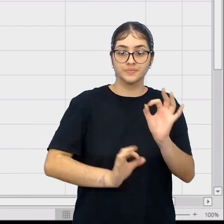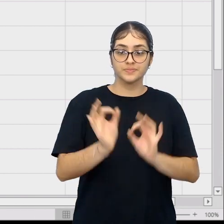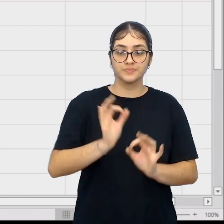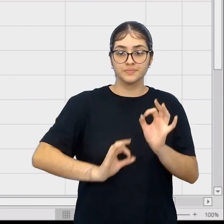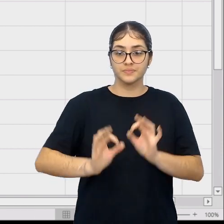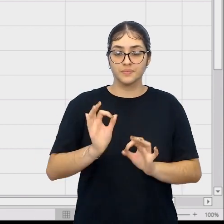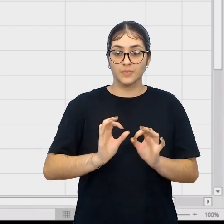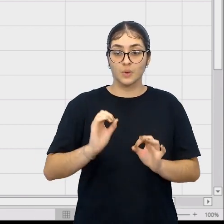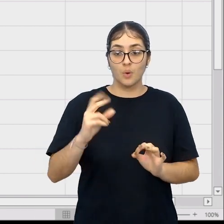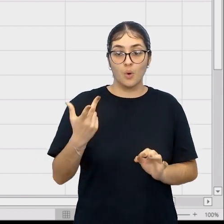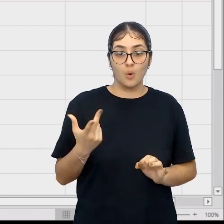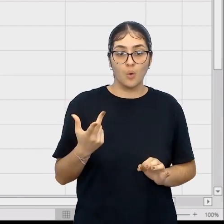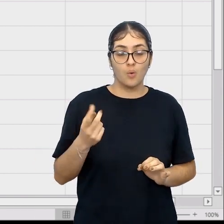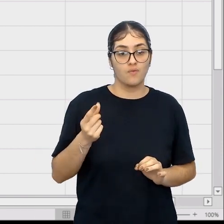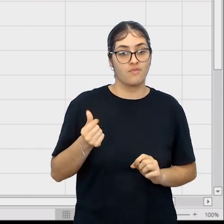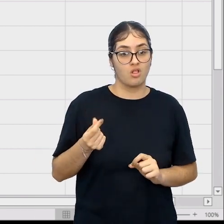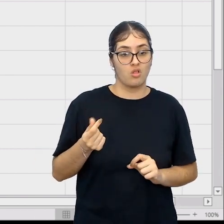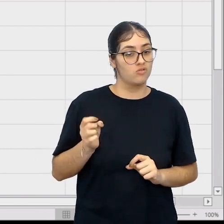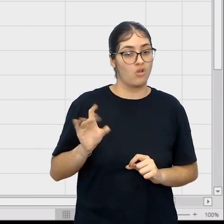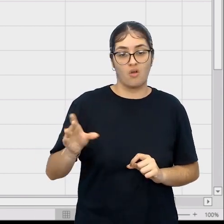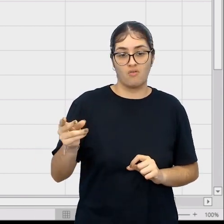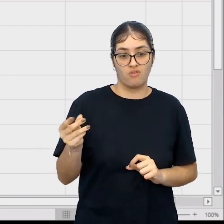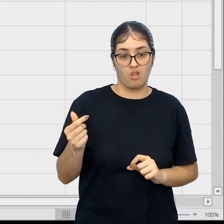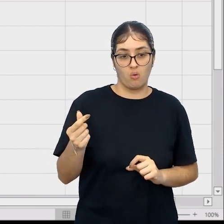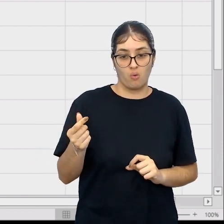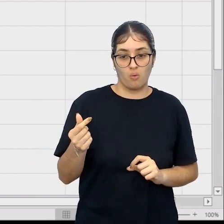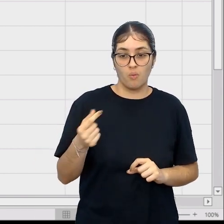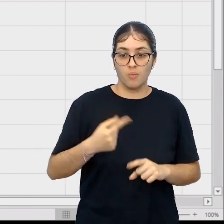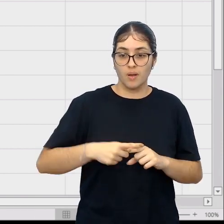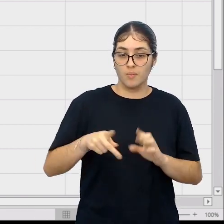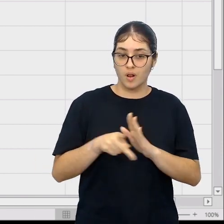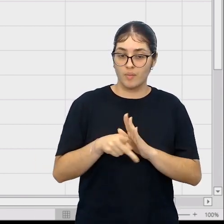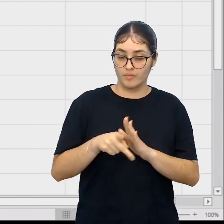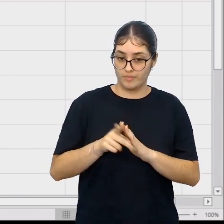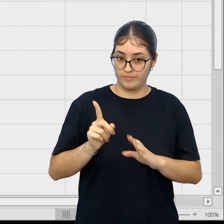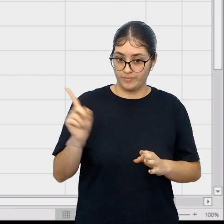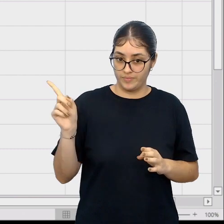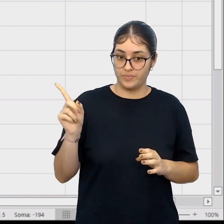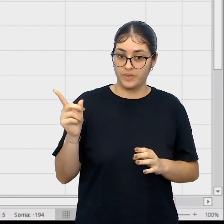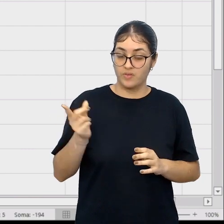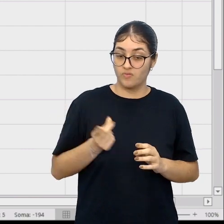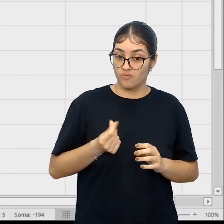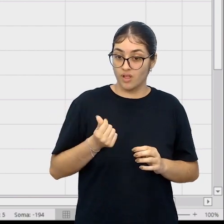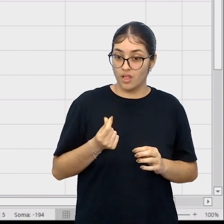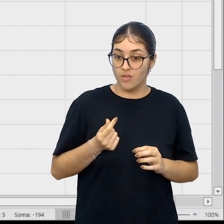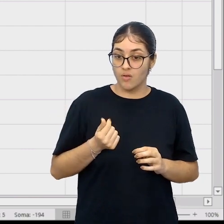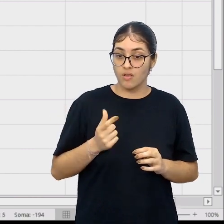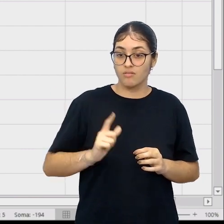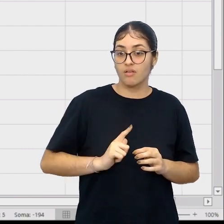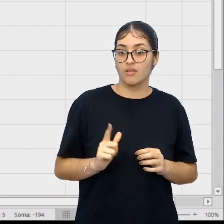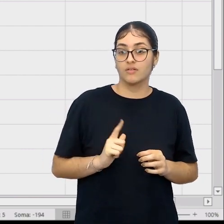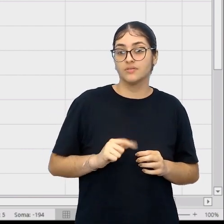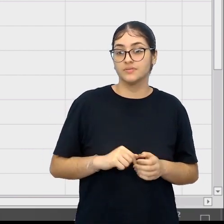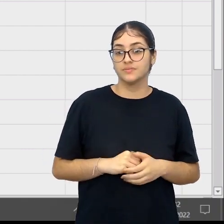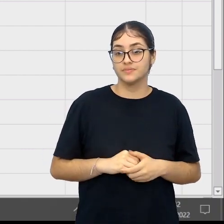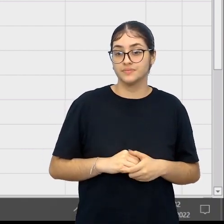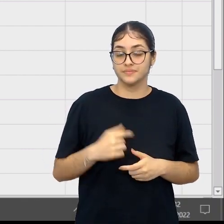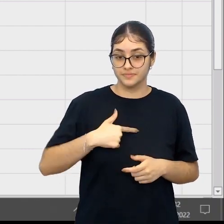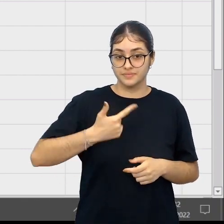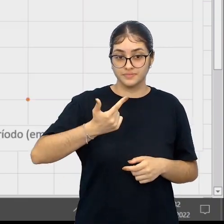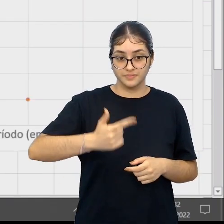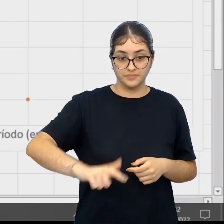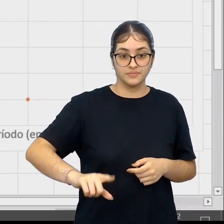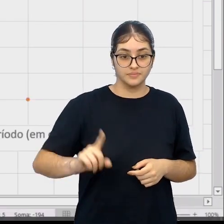fórmulas ou valores. Eu quero só o valor, não é? Entendi. Porque lá era fórmula. Certo. Se eu colocar valores, ele vem o valor. Ah, colocou. Vou de novo.